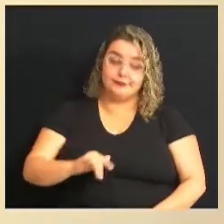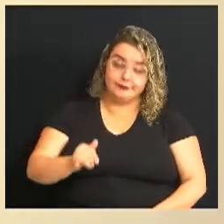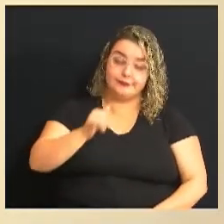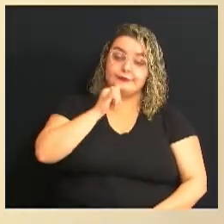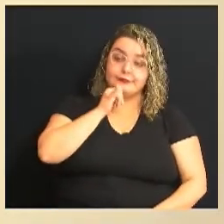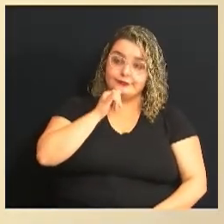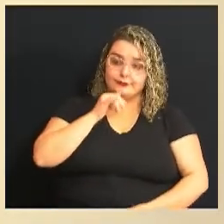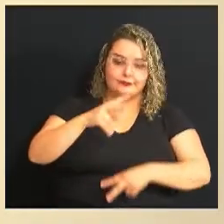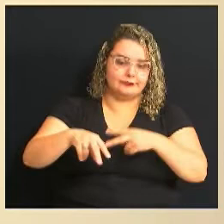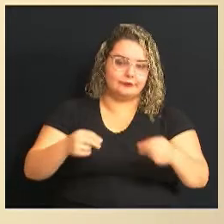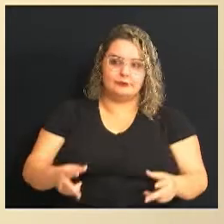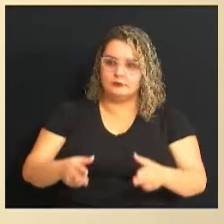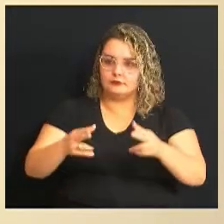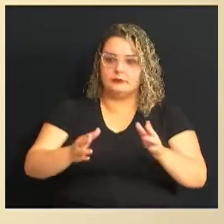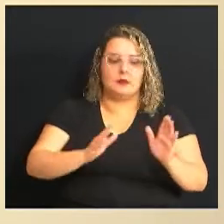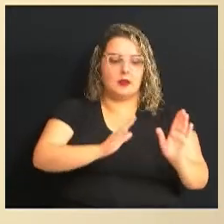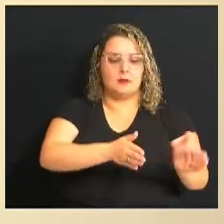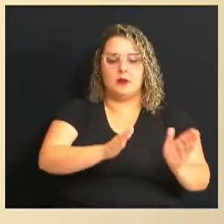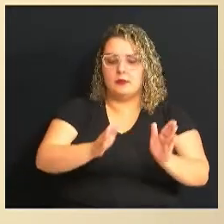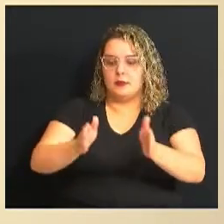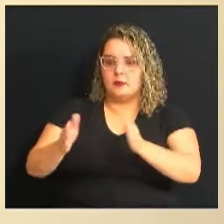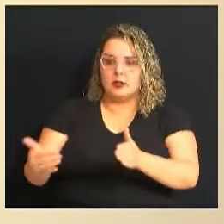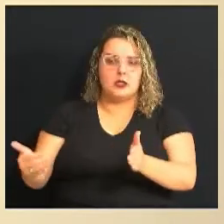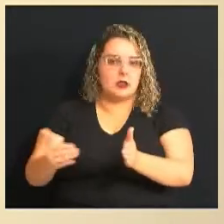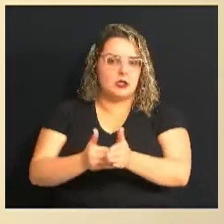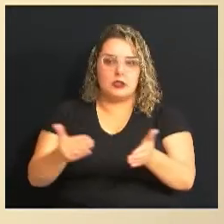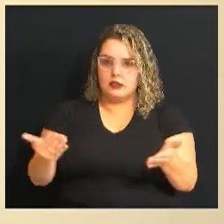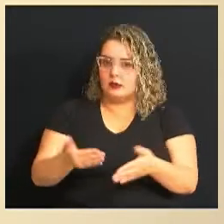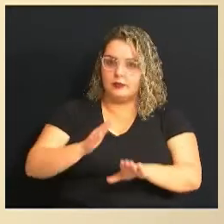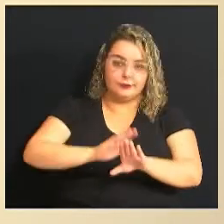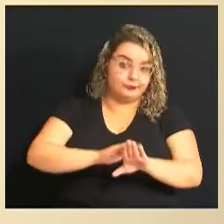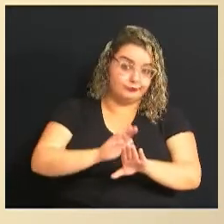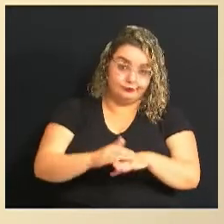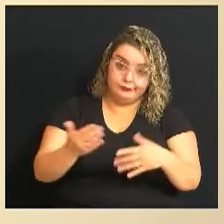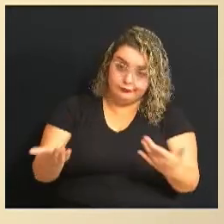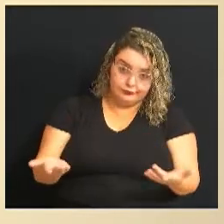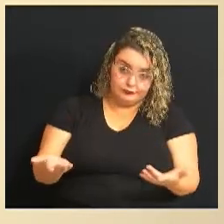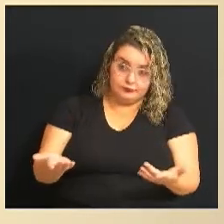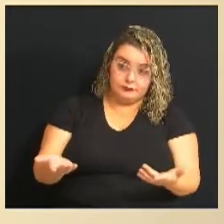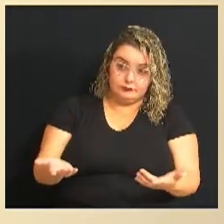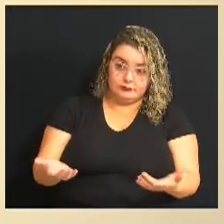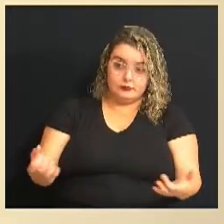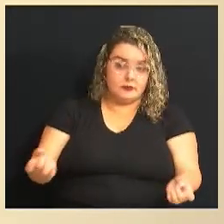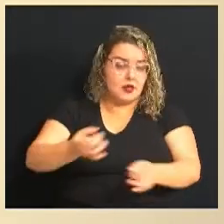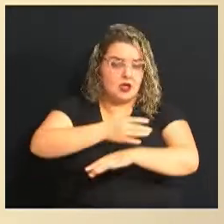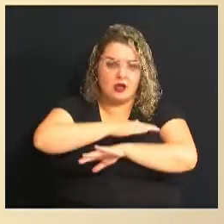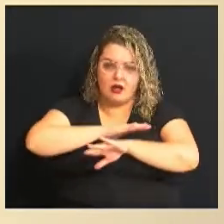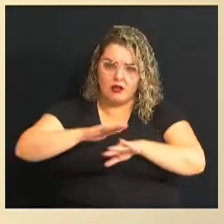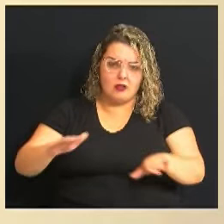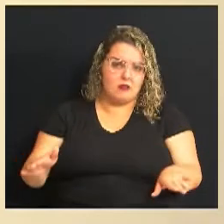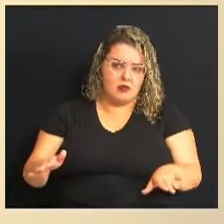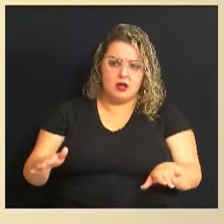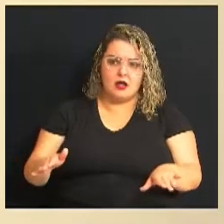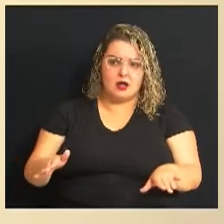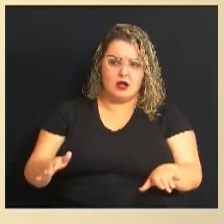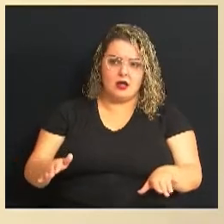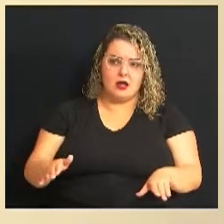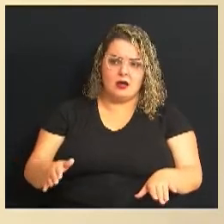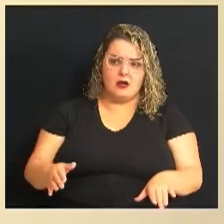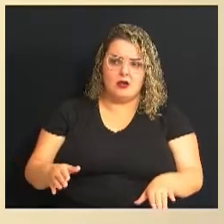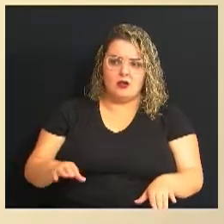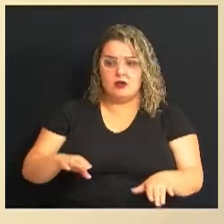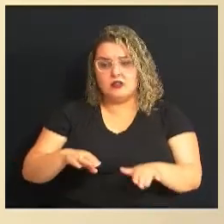inaugurados vários trechos, né, e até hoje ele não está funcionando. Então a gente quer acabar com essa mania